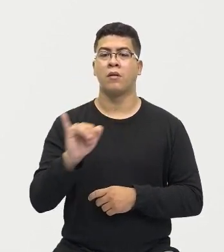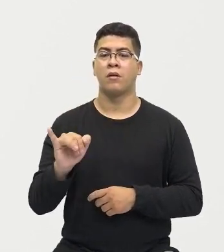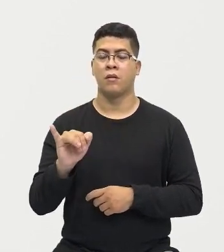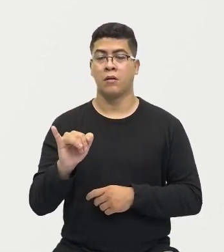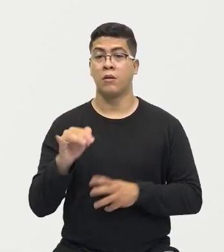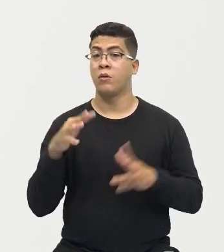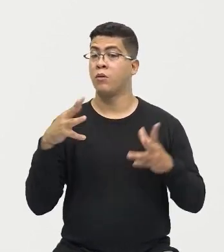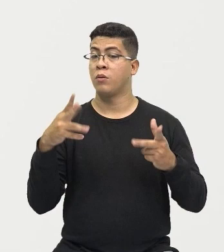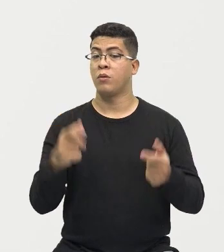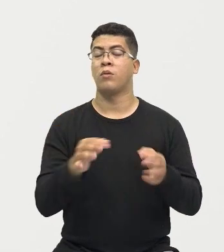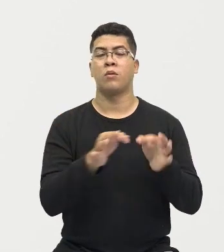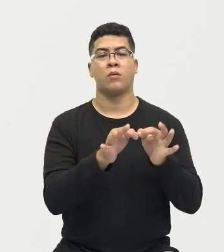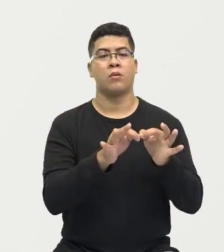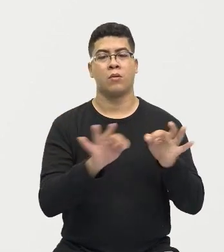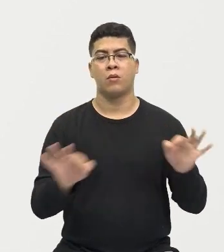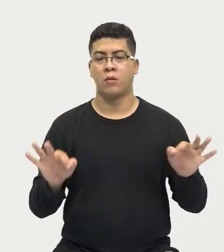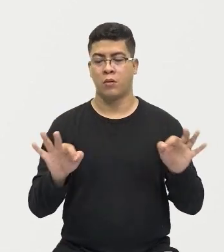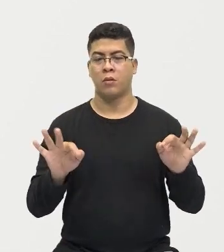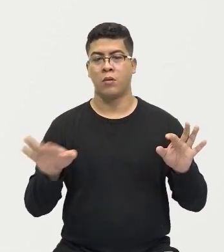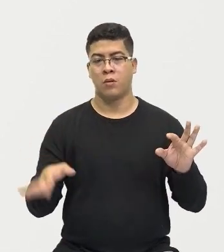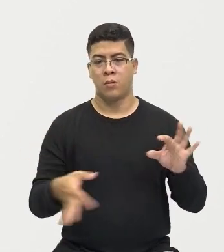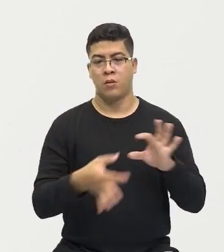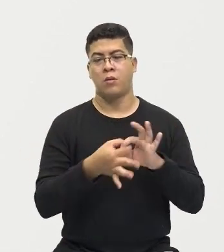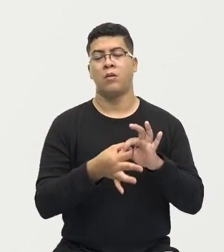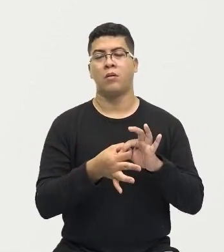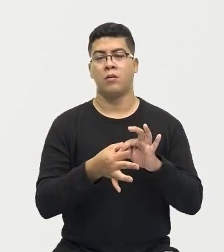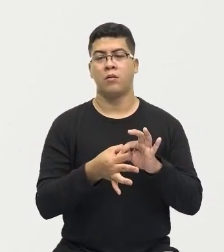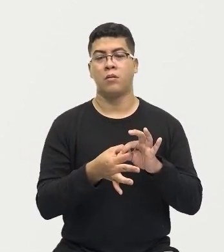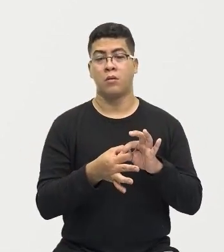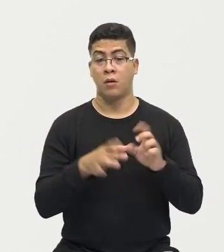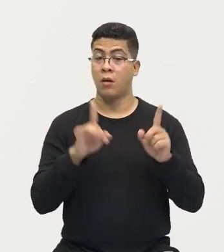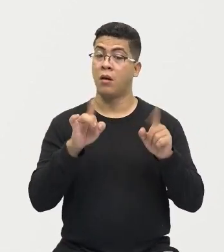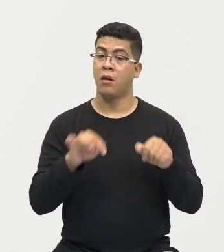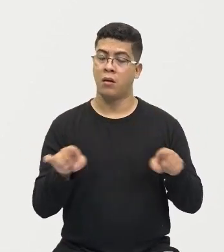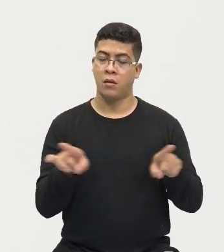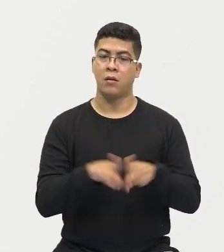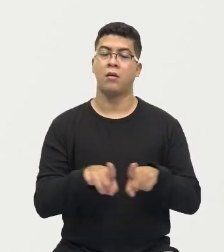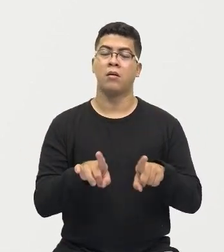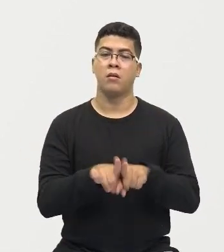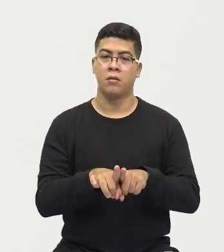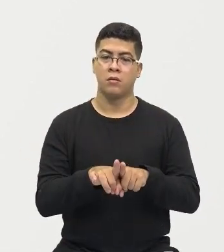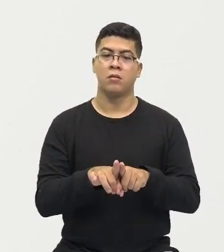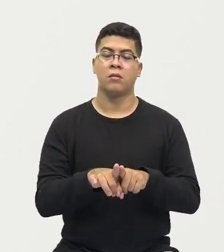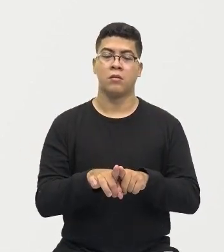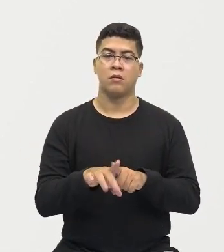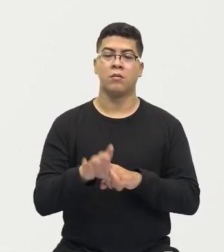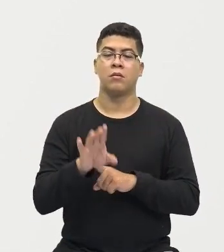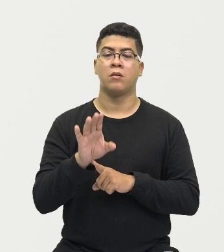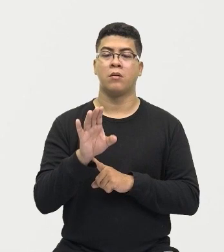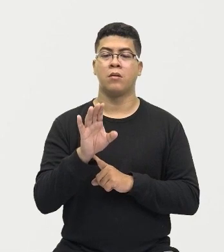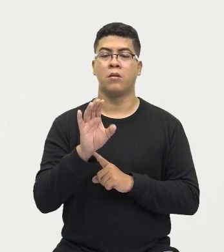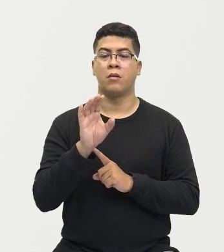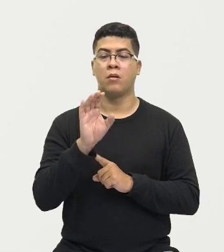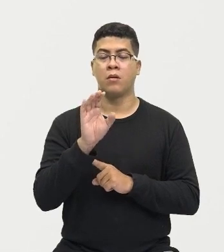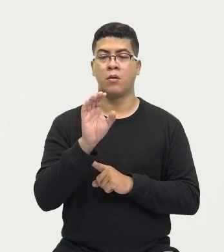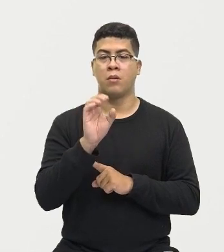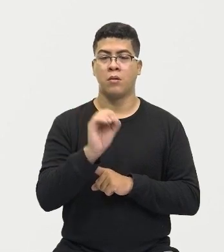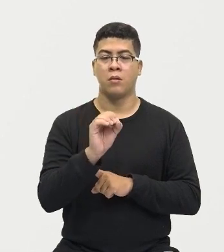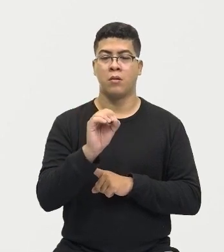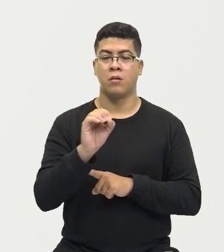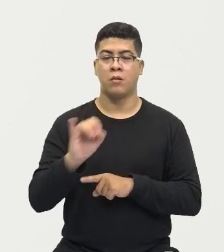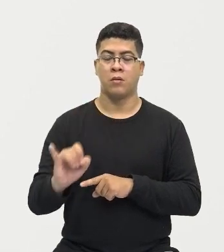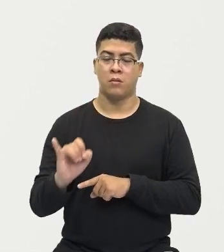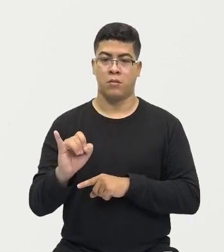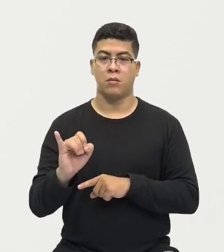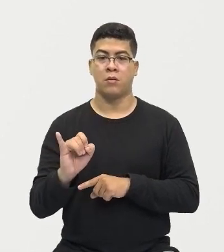oração subordinada aqui, ela é também objetiva e indireta. Pode não estar aparecendo aqui,